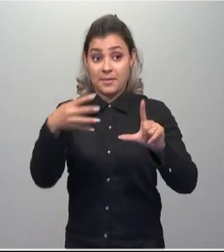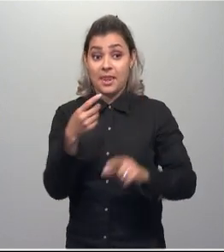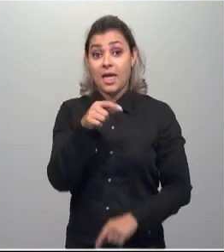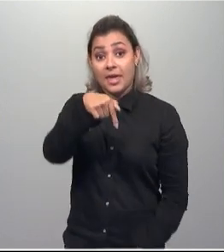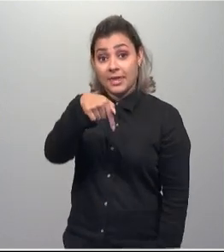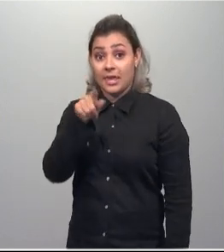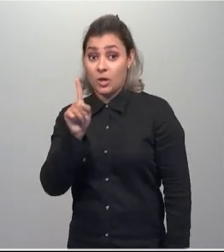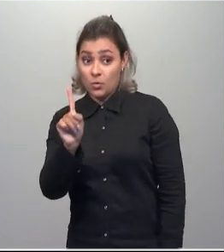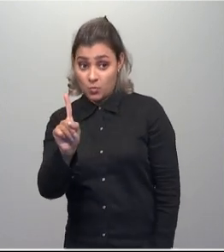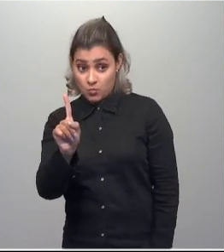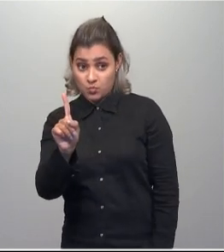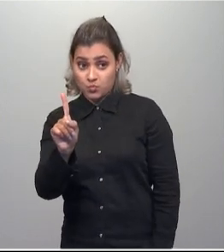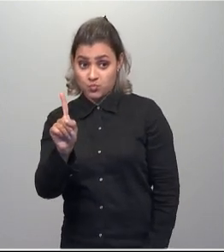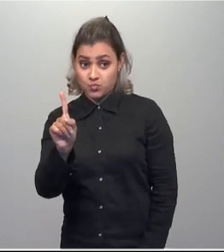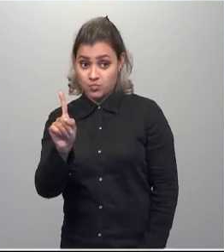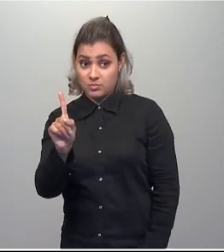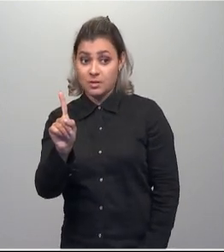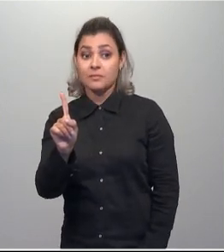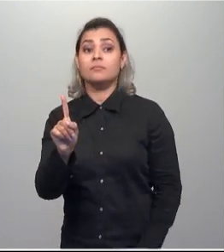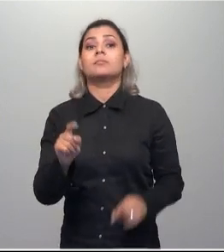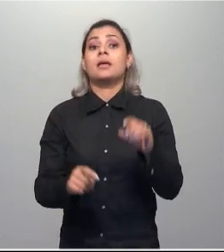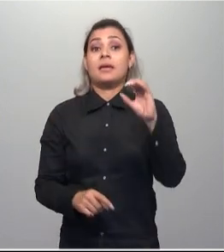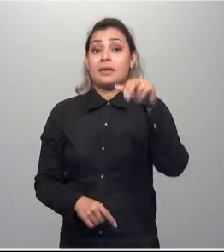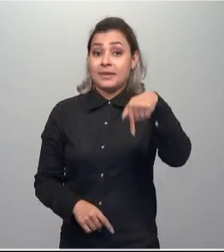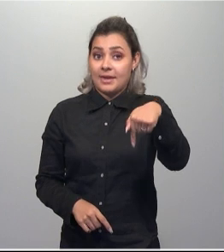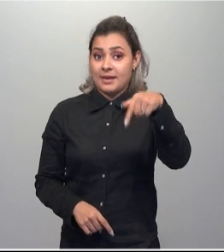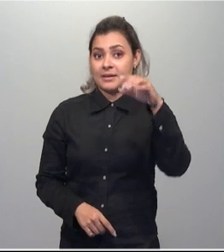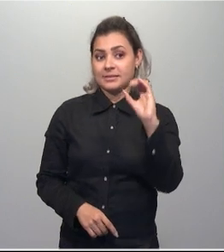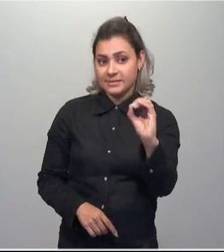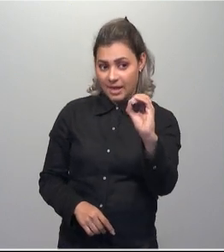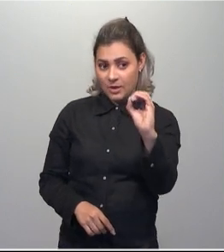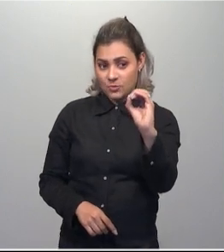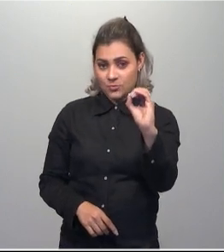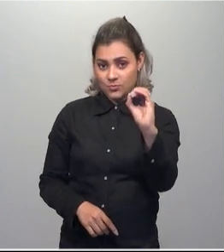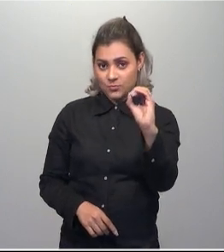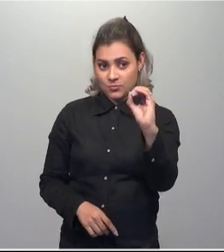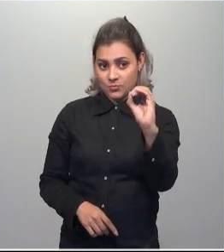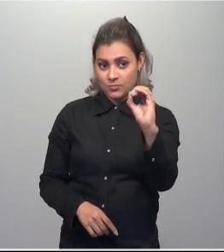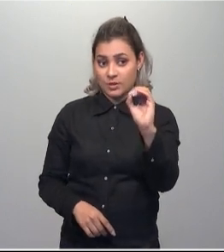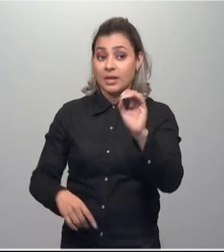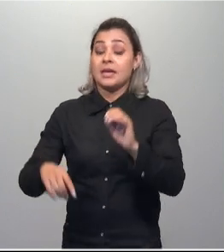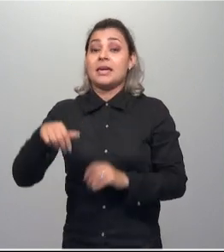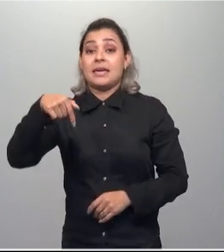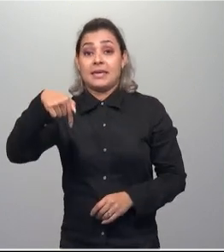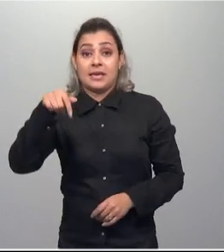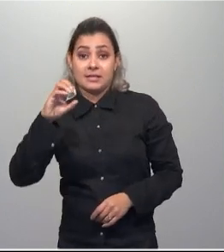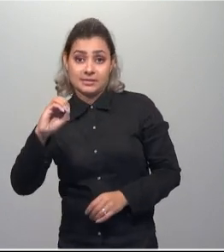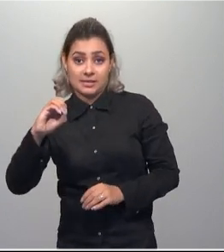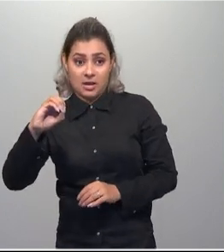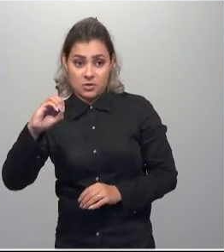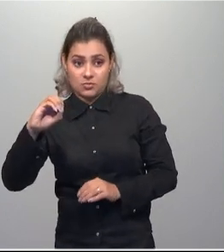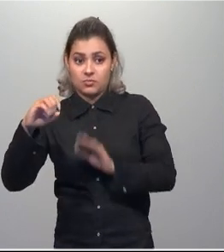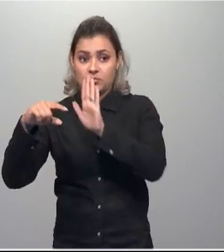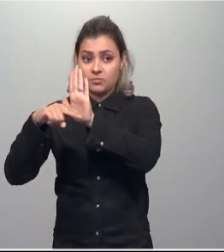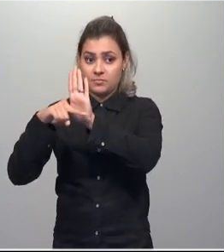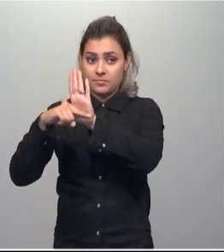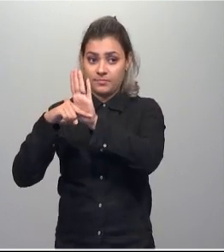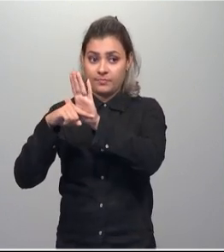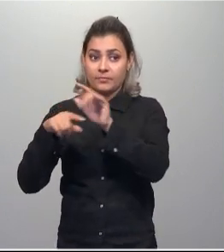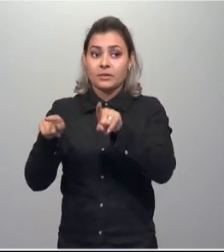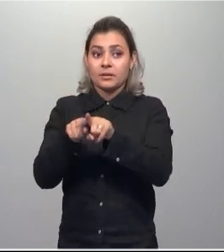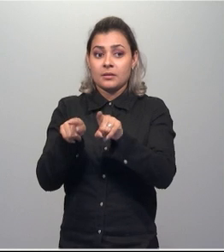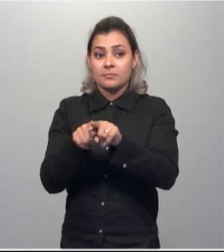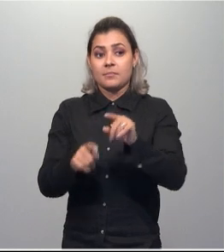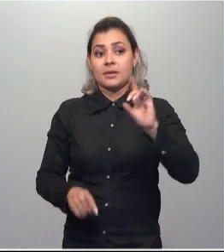ou exclusivo que 0 eu não quero 0 a 0 e perder